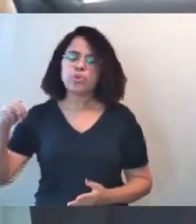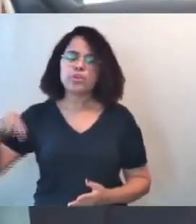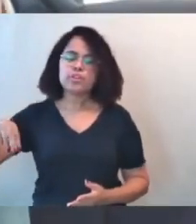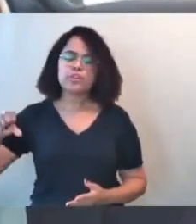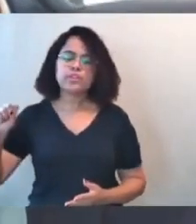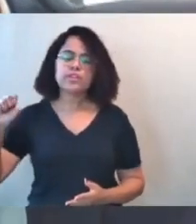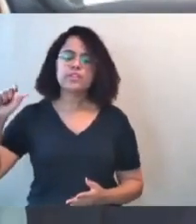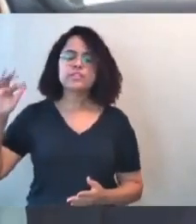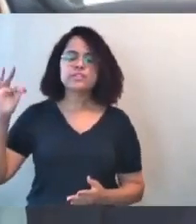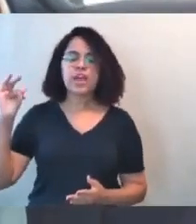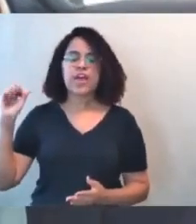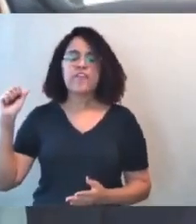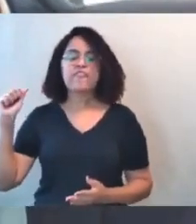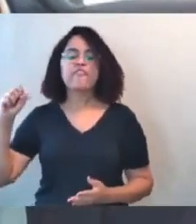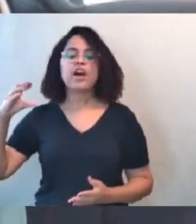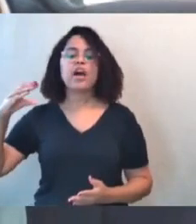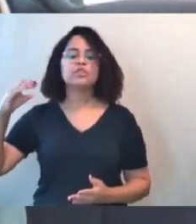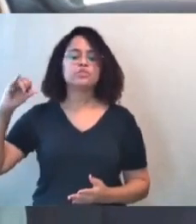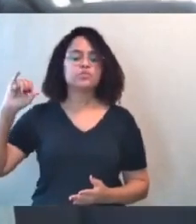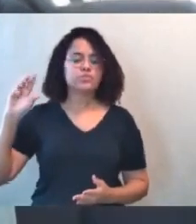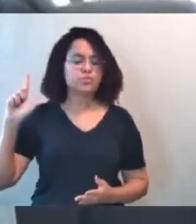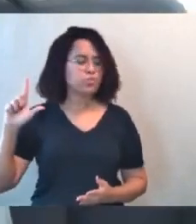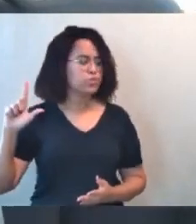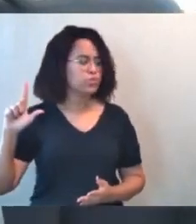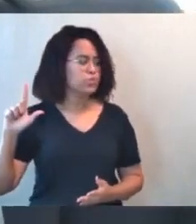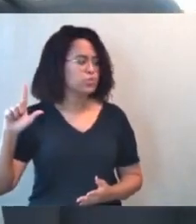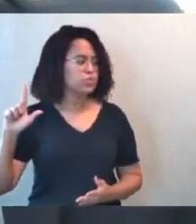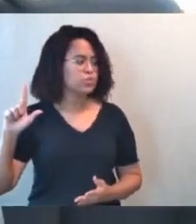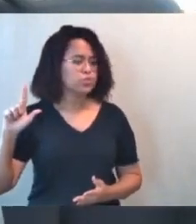Quem comprou o crédito? Foi o Transfácio ou foi a prefeitura?